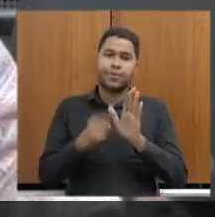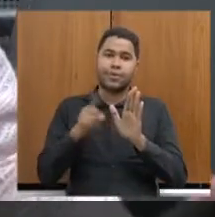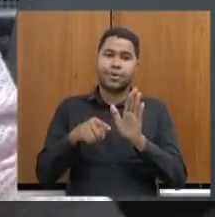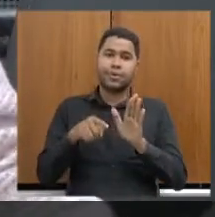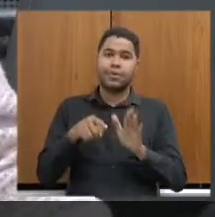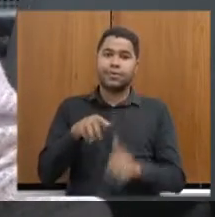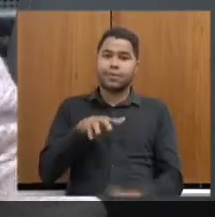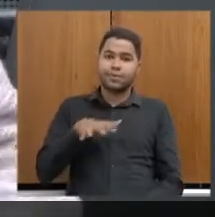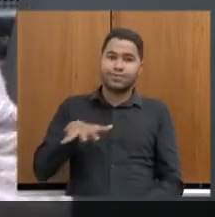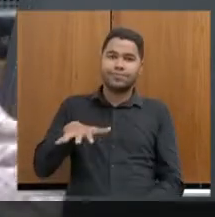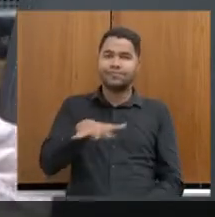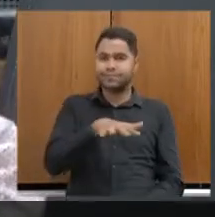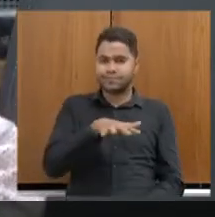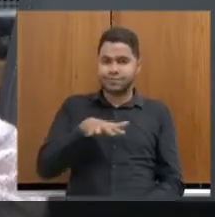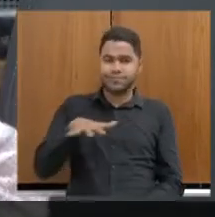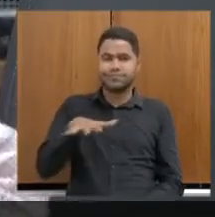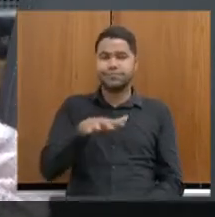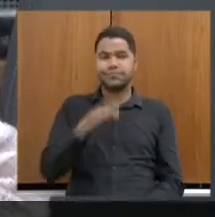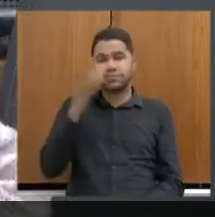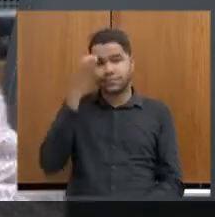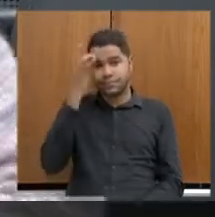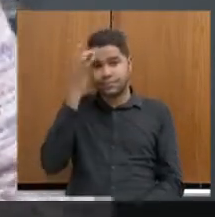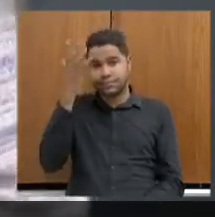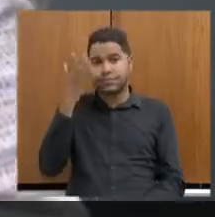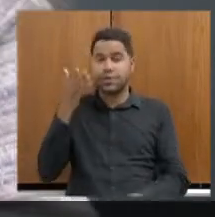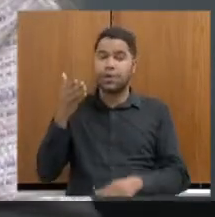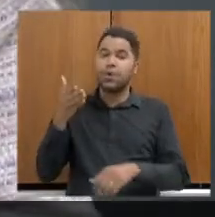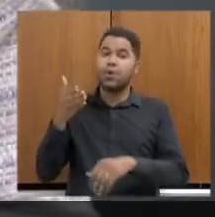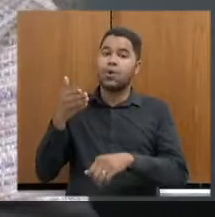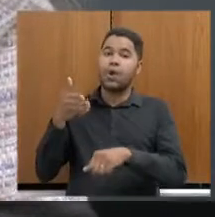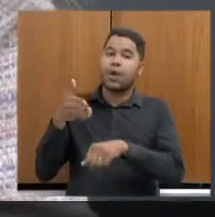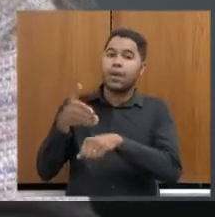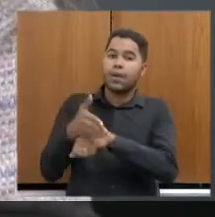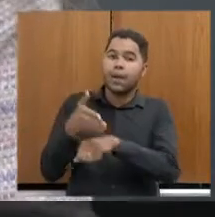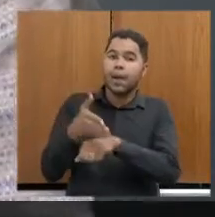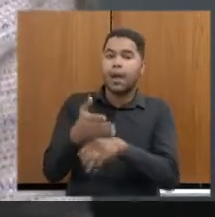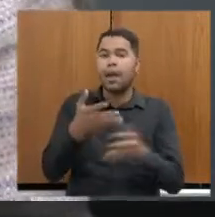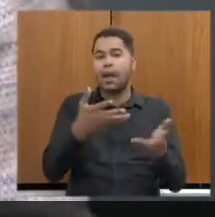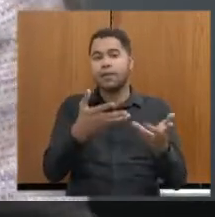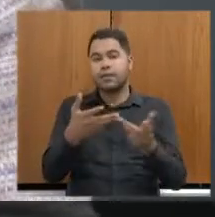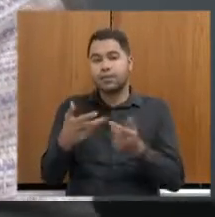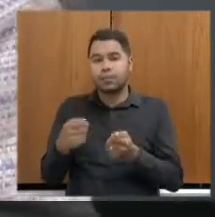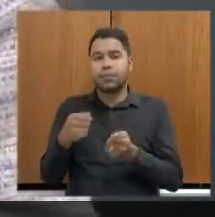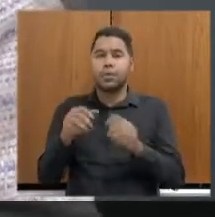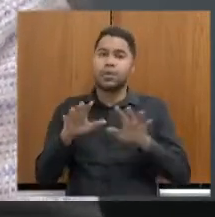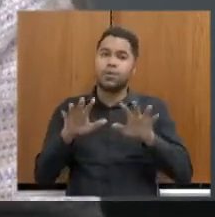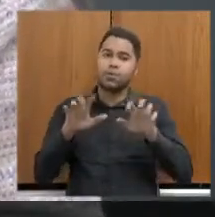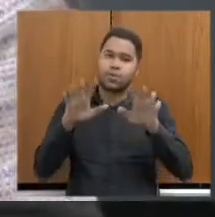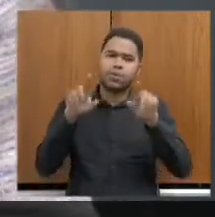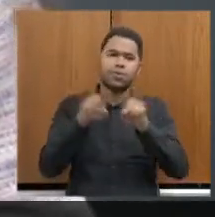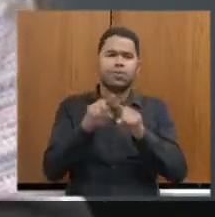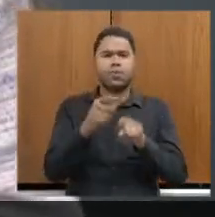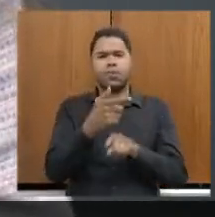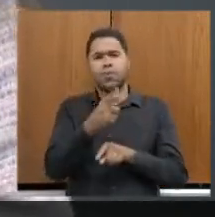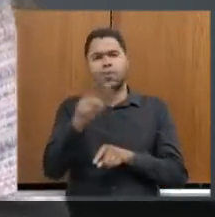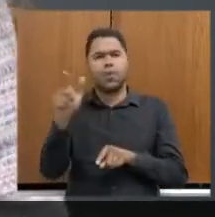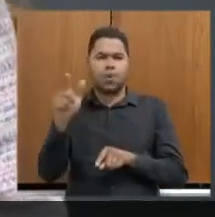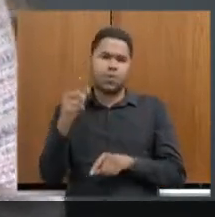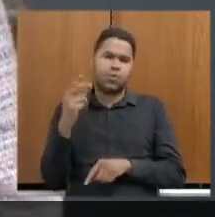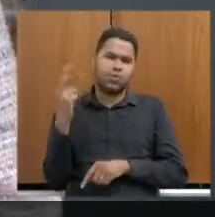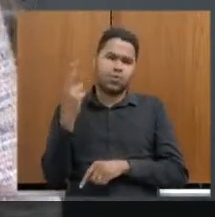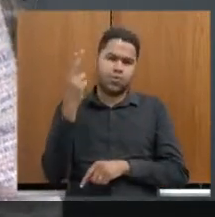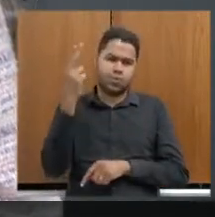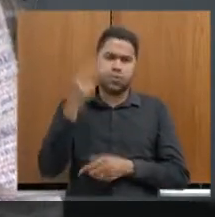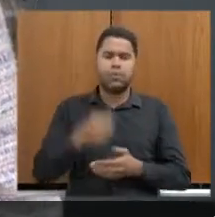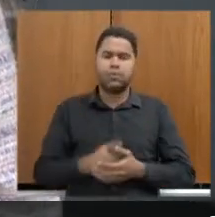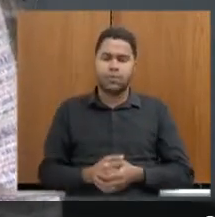da regionalização para facilitar o atendimento em Oncologia e outras especialidades nós temos casos graves